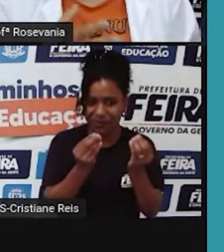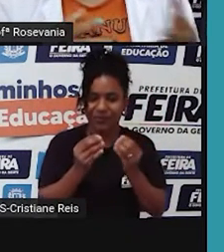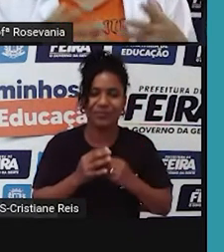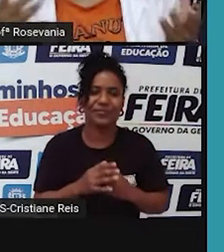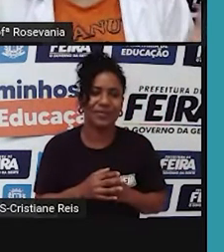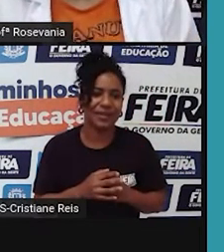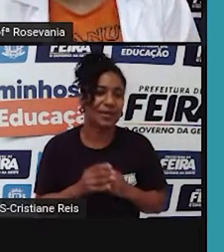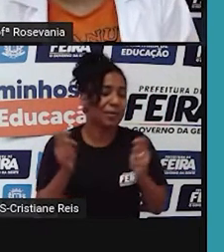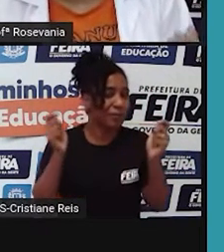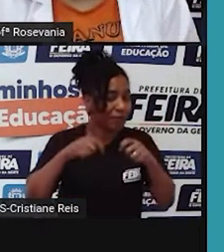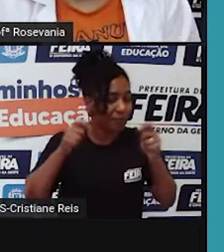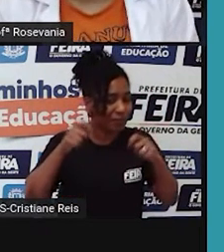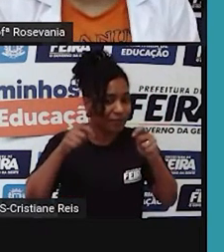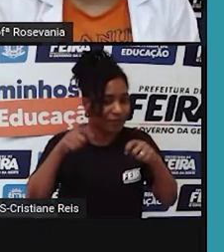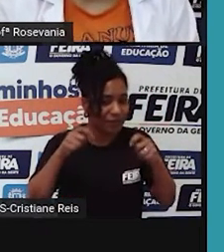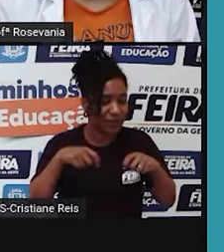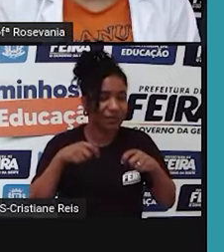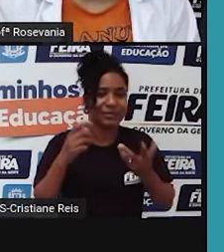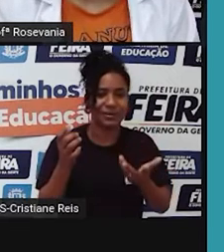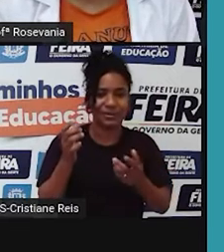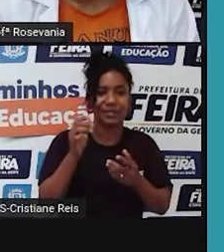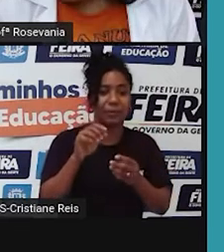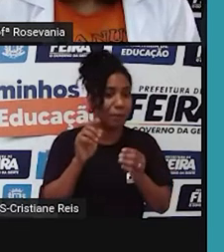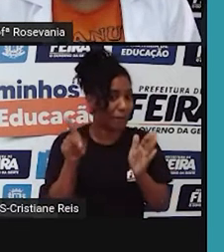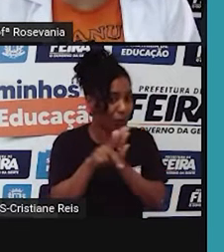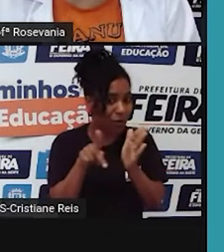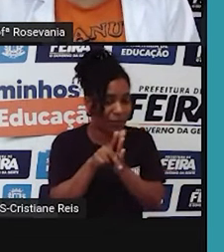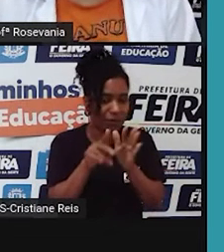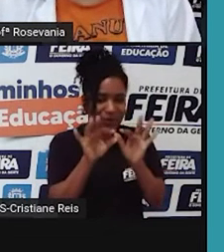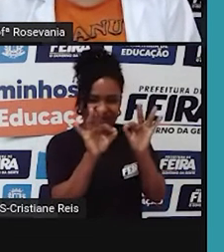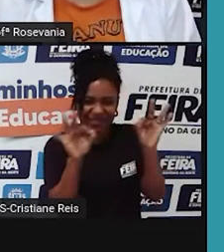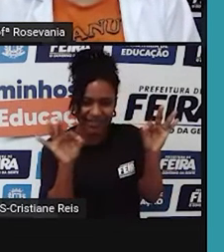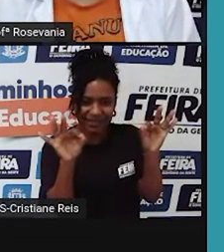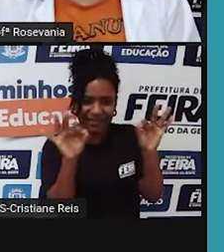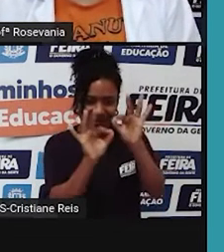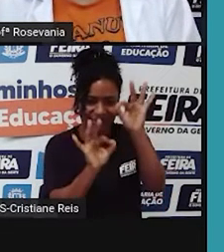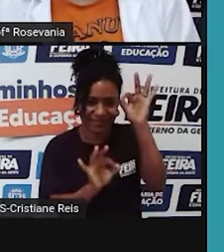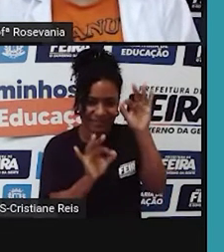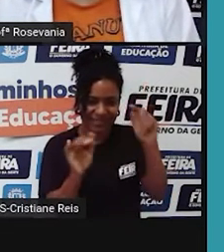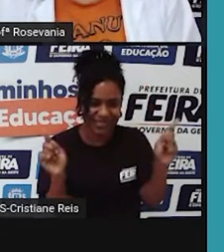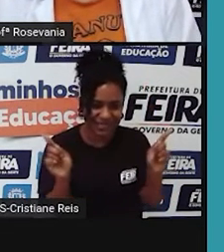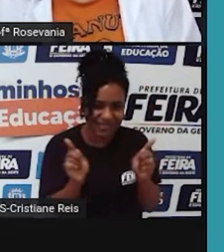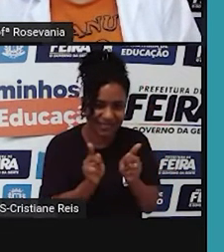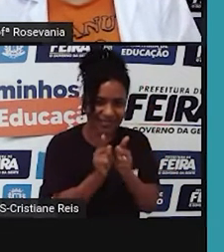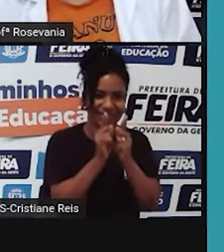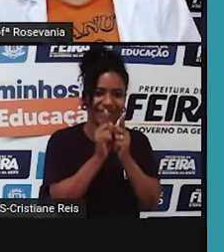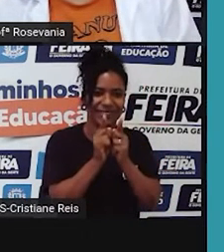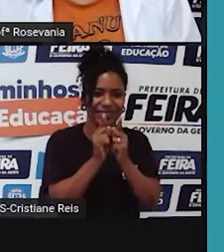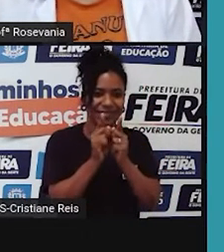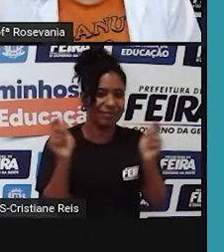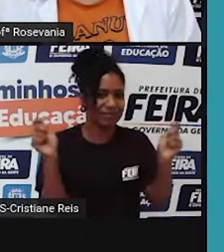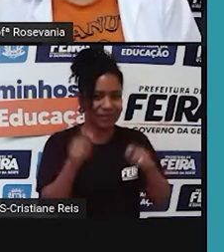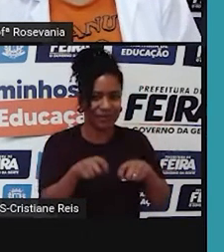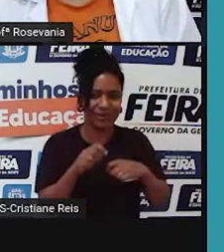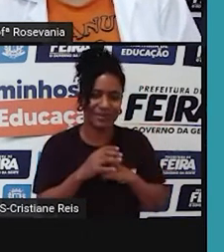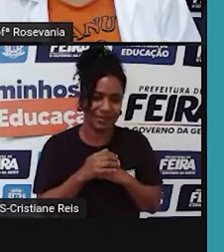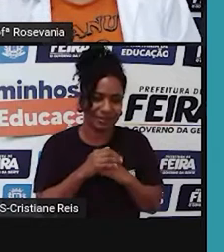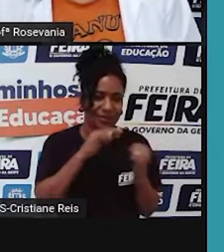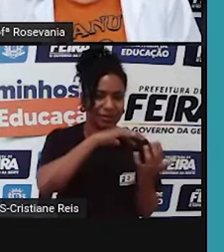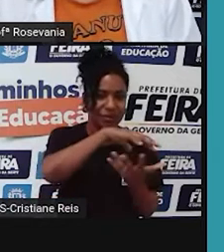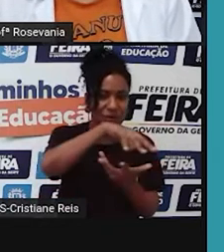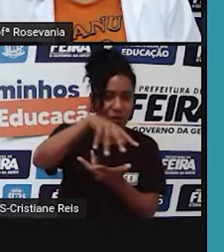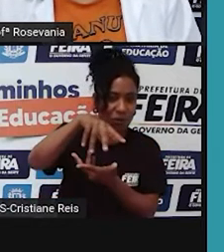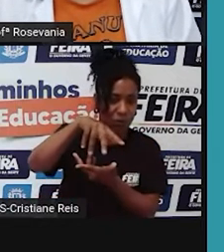dessa proporcionalidade que as escalas elas oferecem. E não voltando, nos mapas, vocês sempre vão